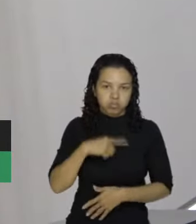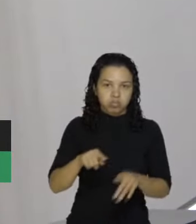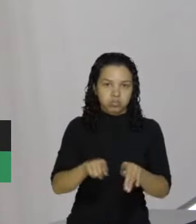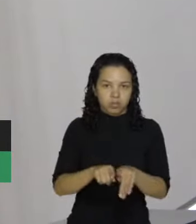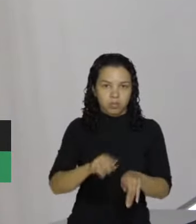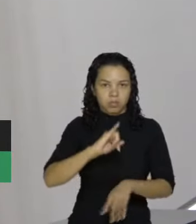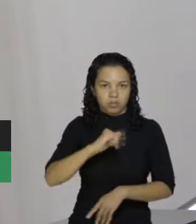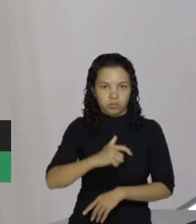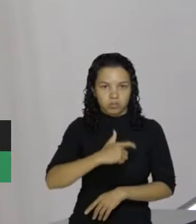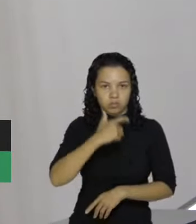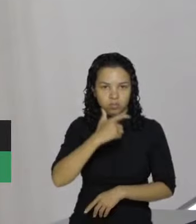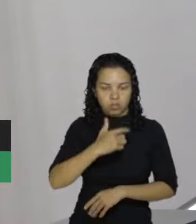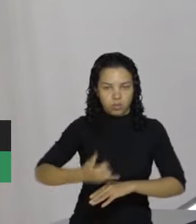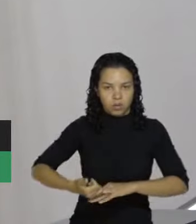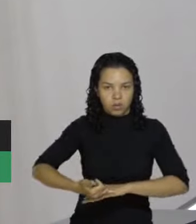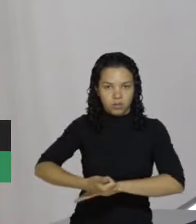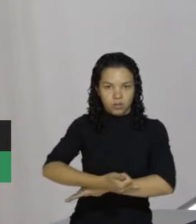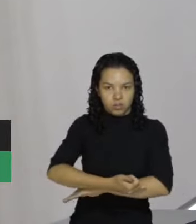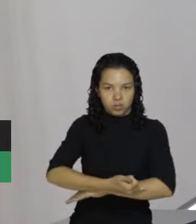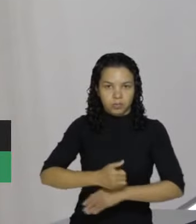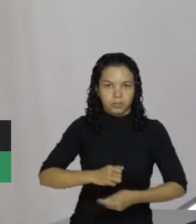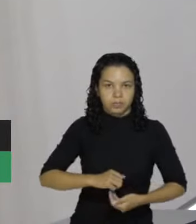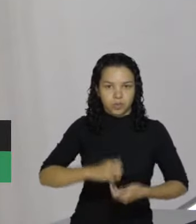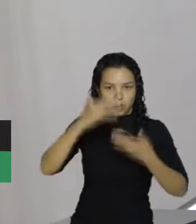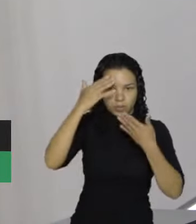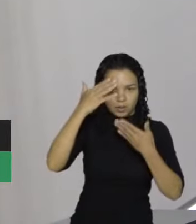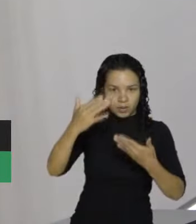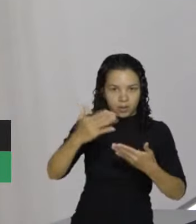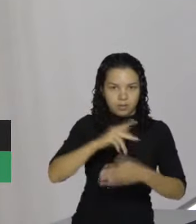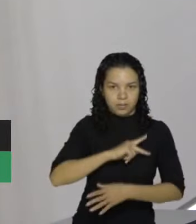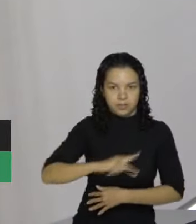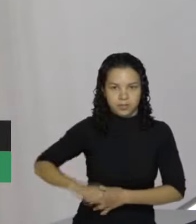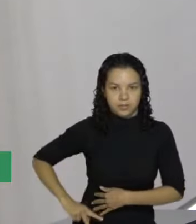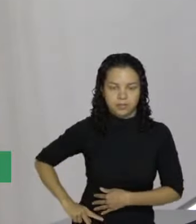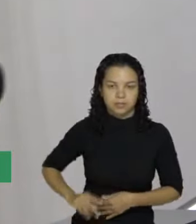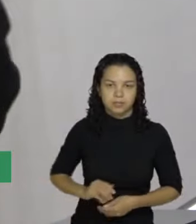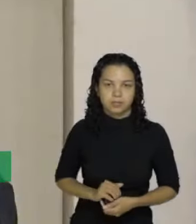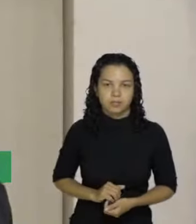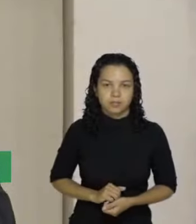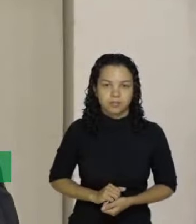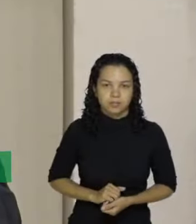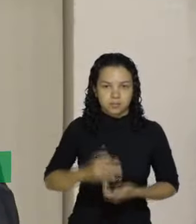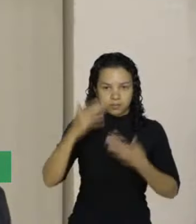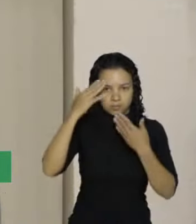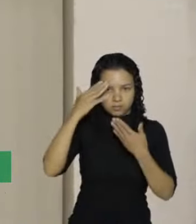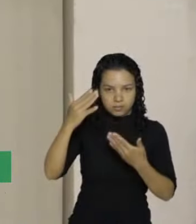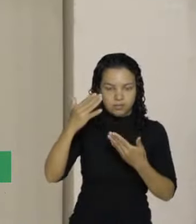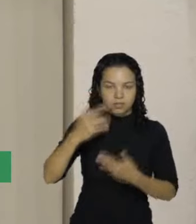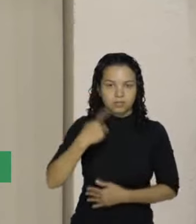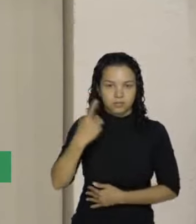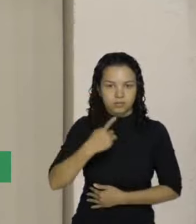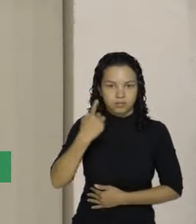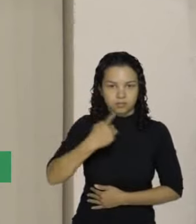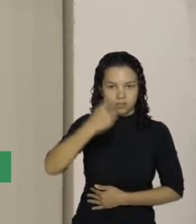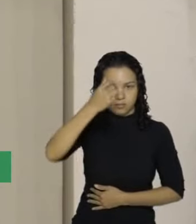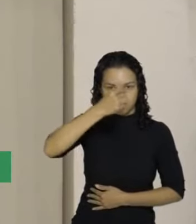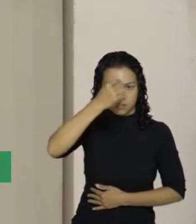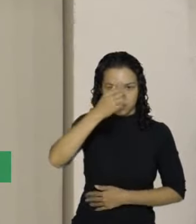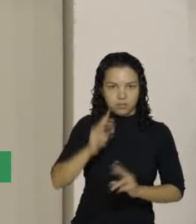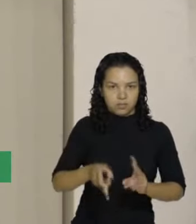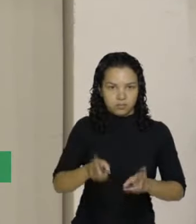na infraestrutura. Obrigado, senhor presidente. Obrigado, deputado Maurício. Ainda no